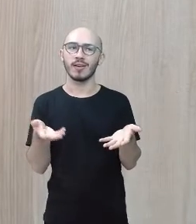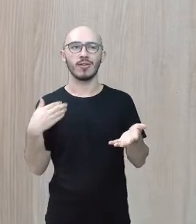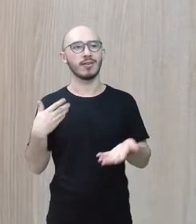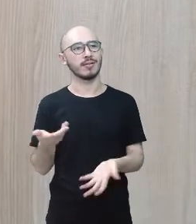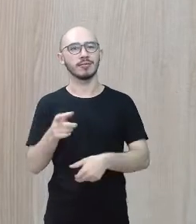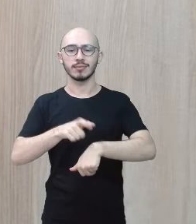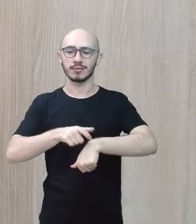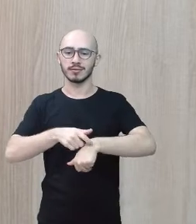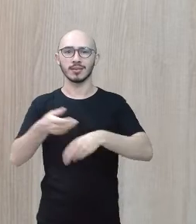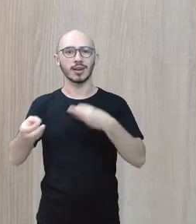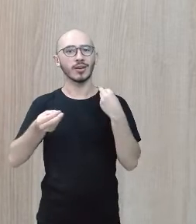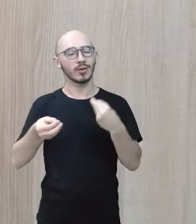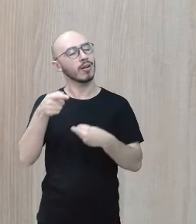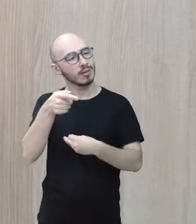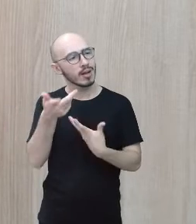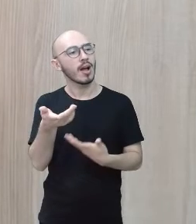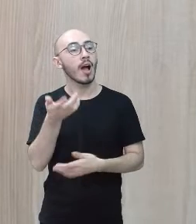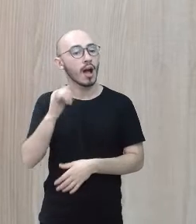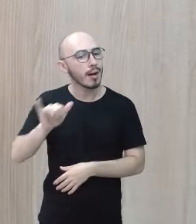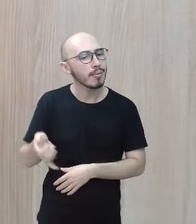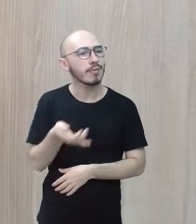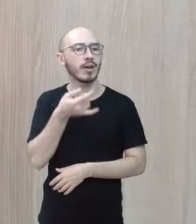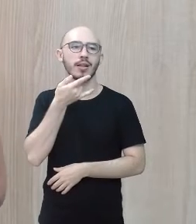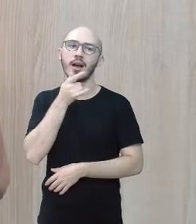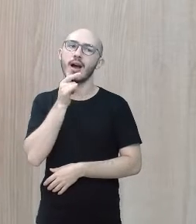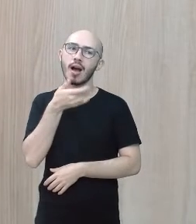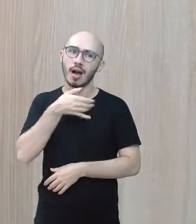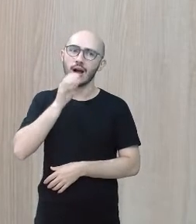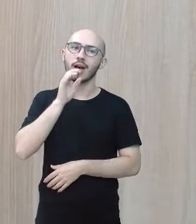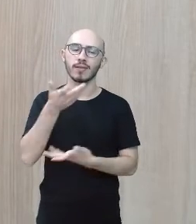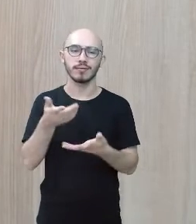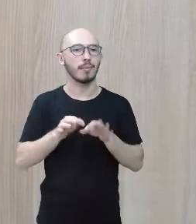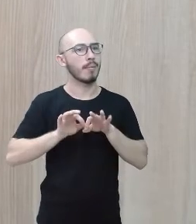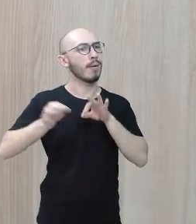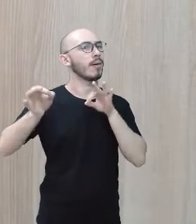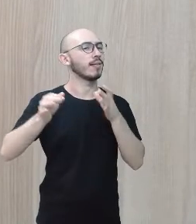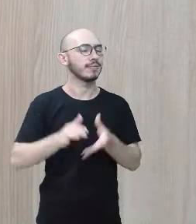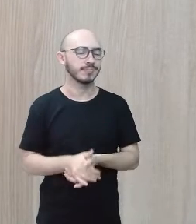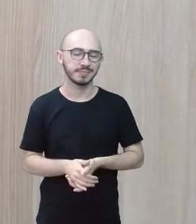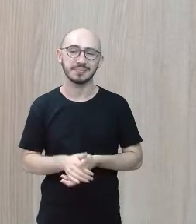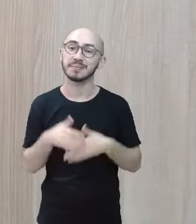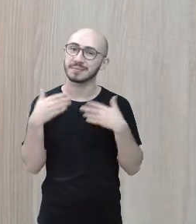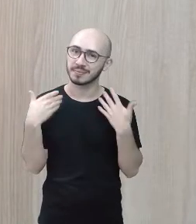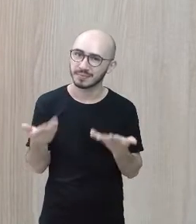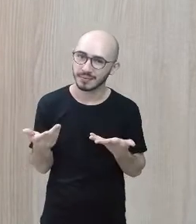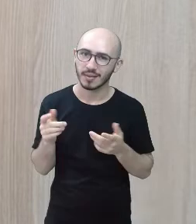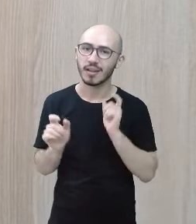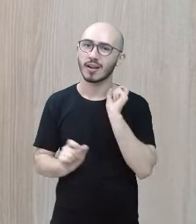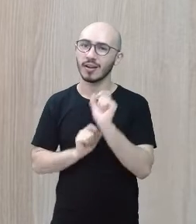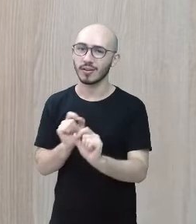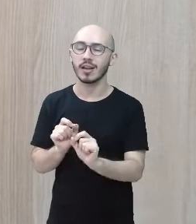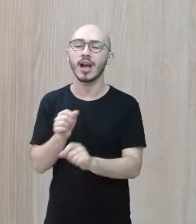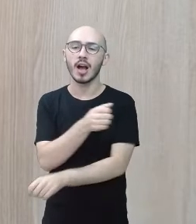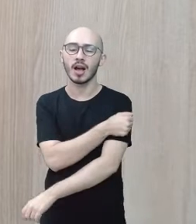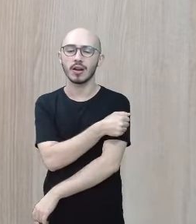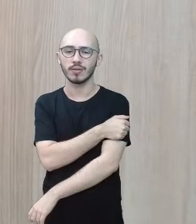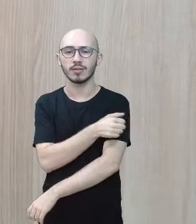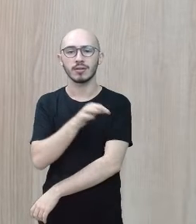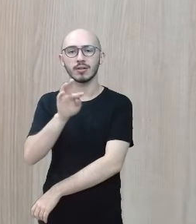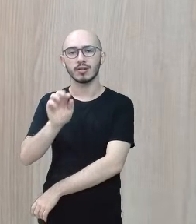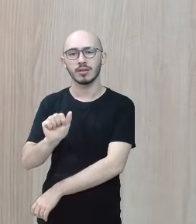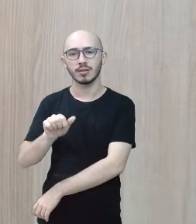falar. Bebam a água, professora. Falou que só. Bom, o pessoal tá aqui, a Tamara,